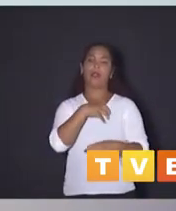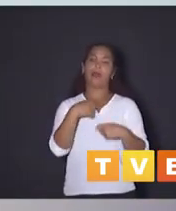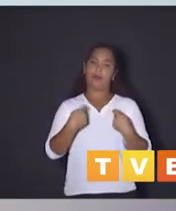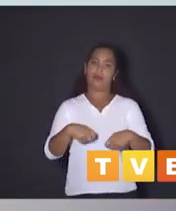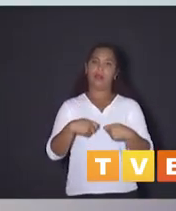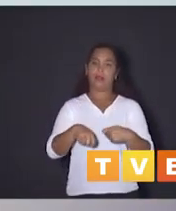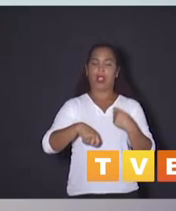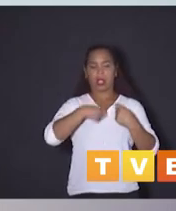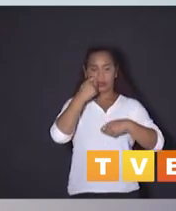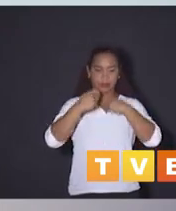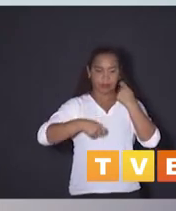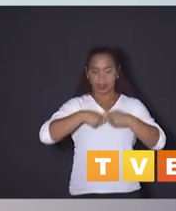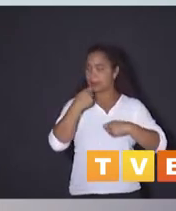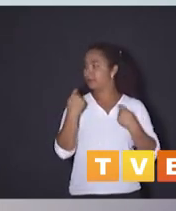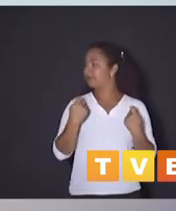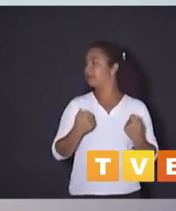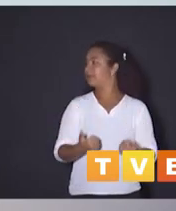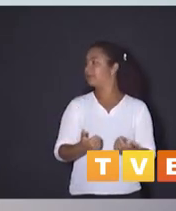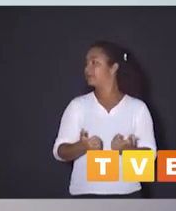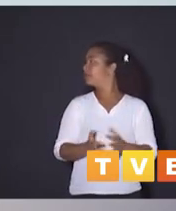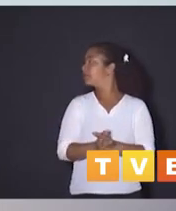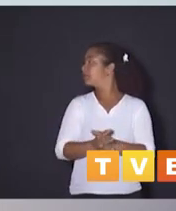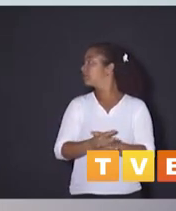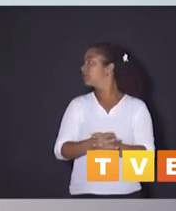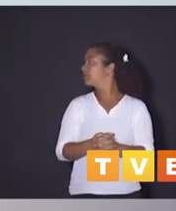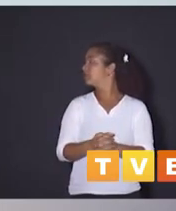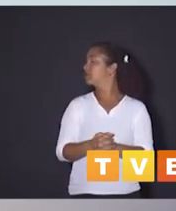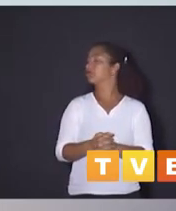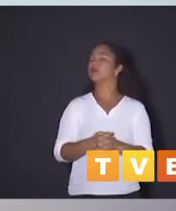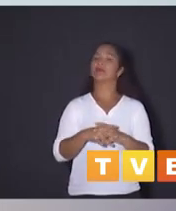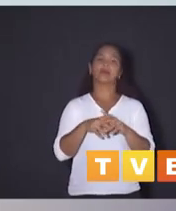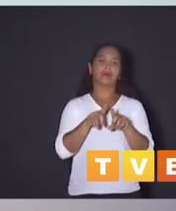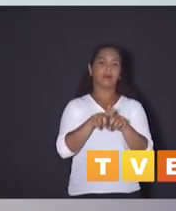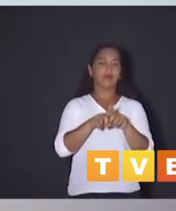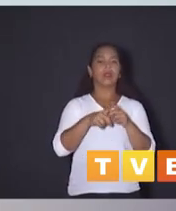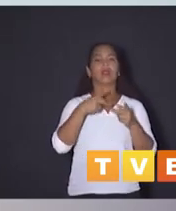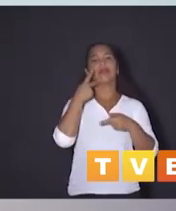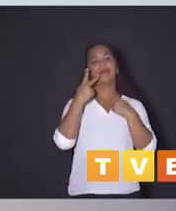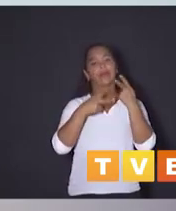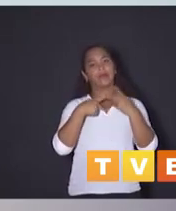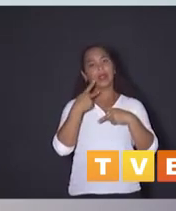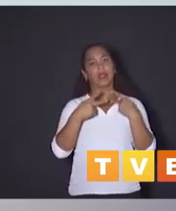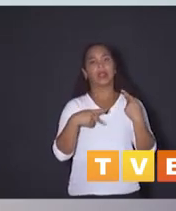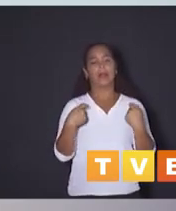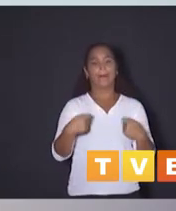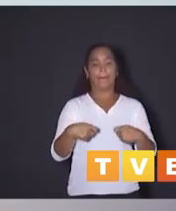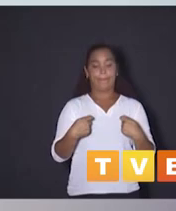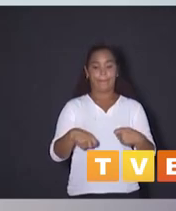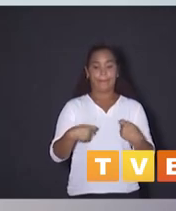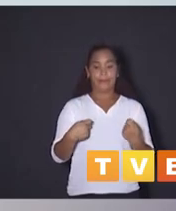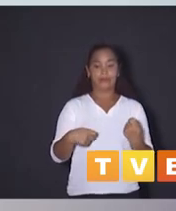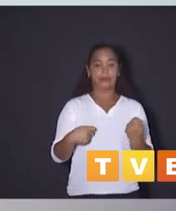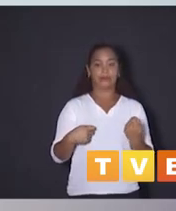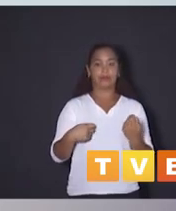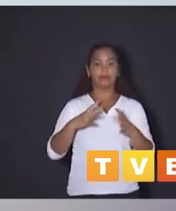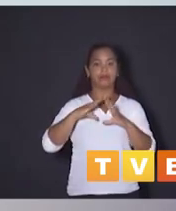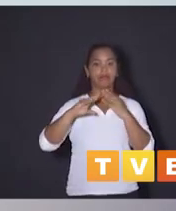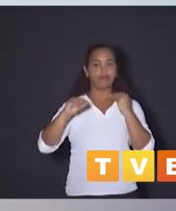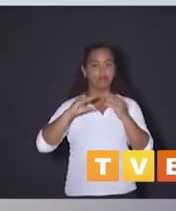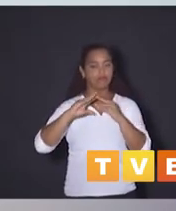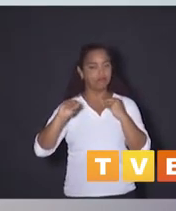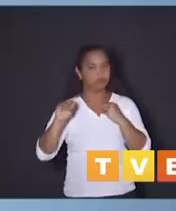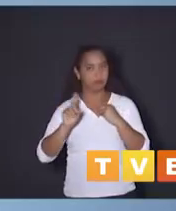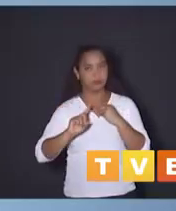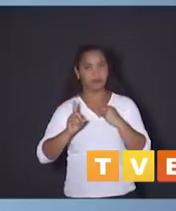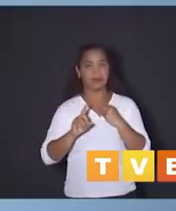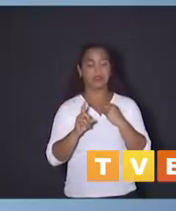comer naquele raciocínio que eu falei que ele tem que ser é muito direto sem subterfúgio quando a